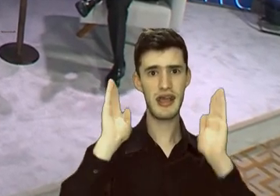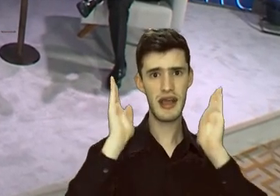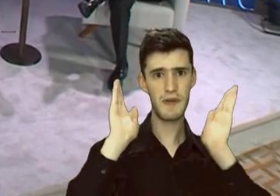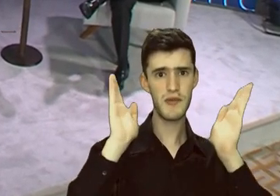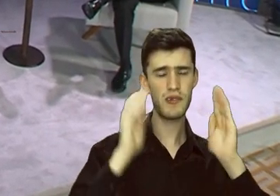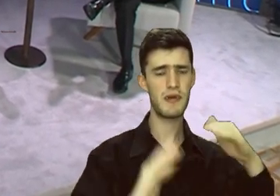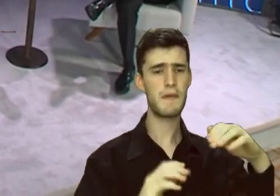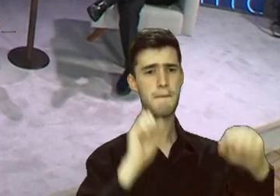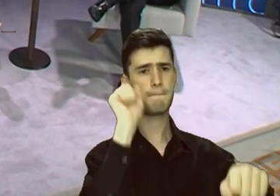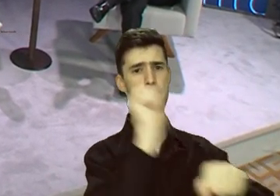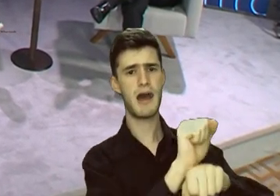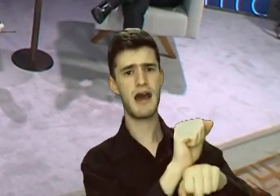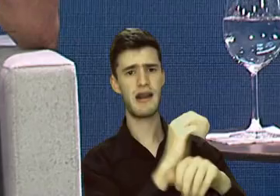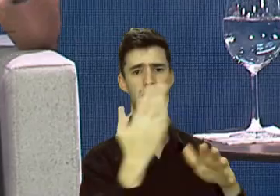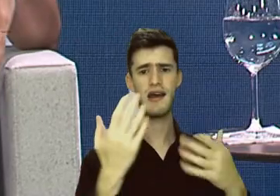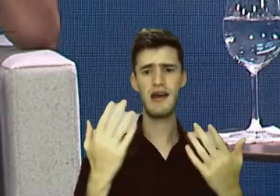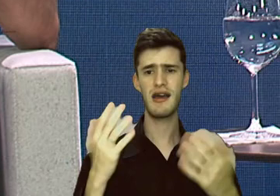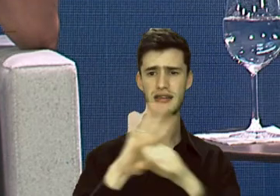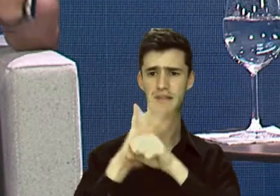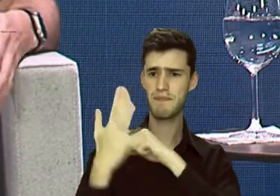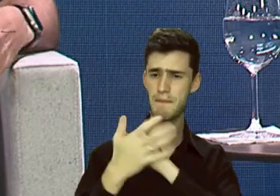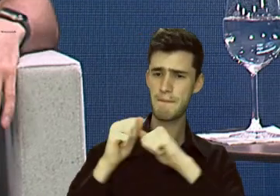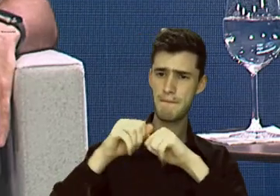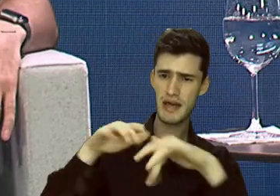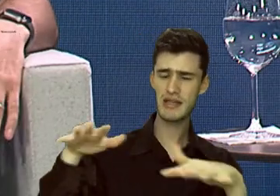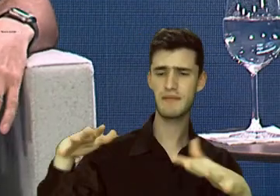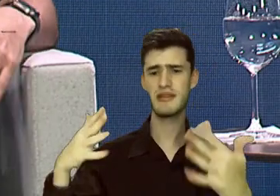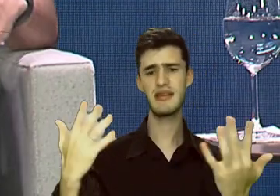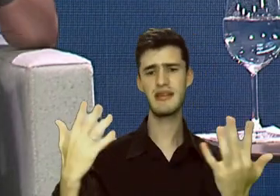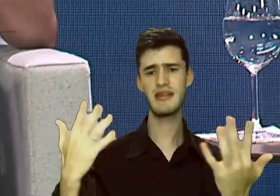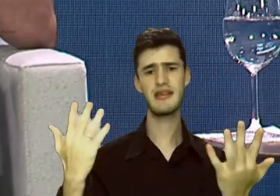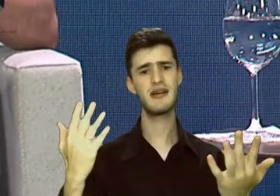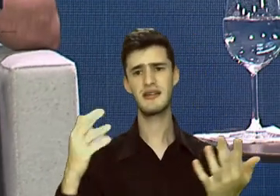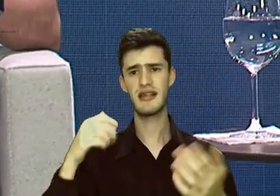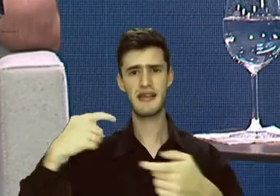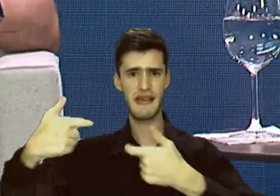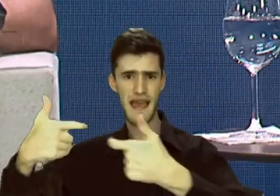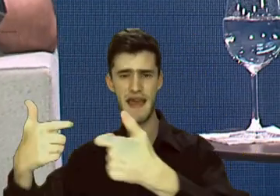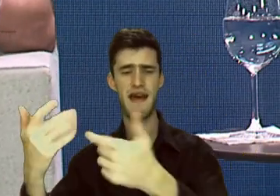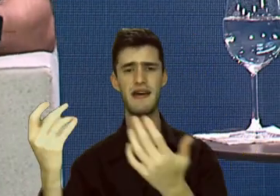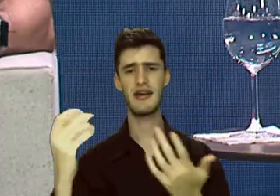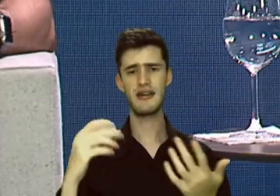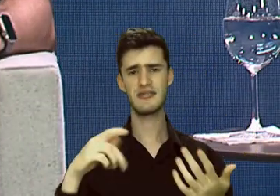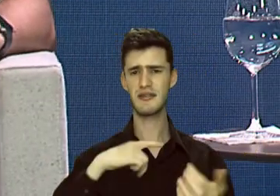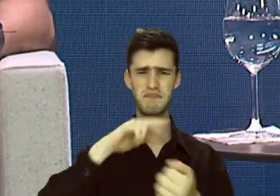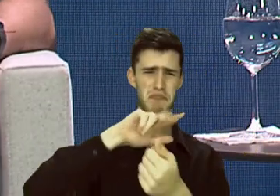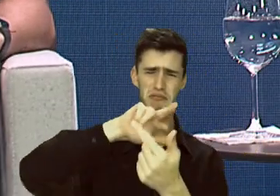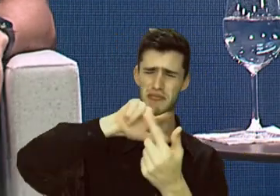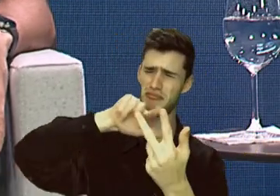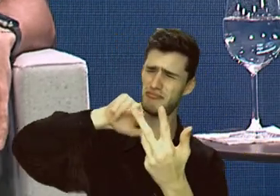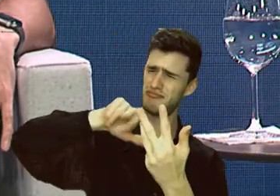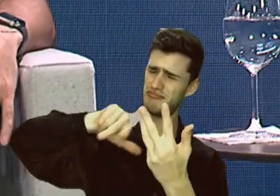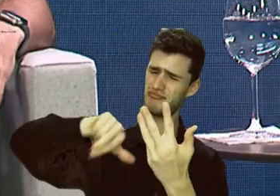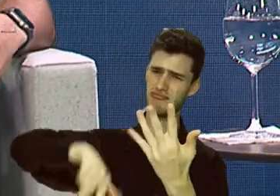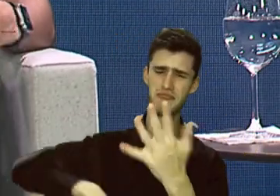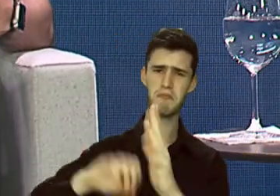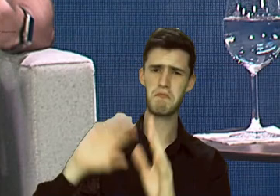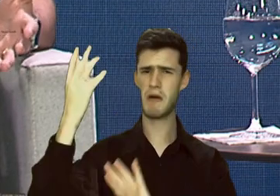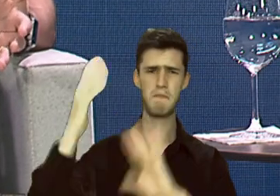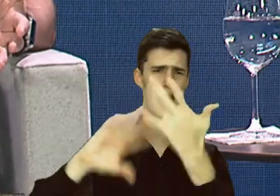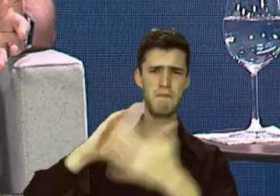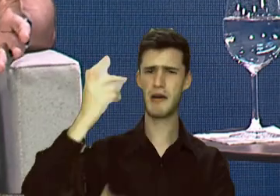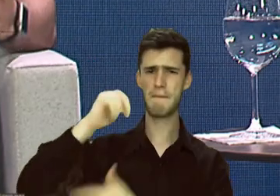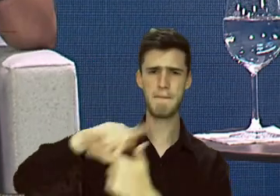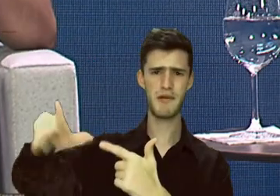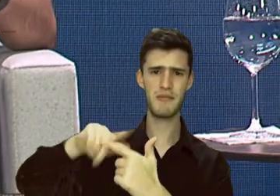já foi já foi uns testes passando por isso né e acho que a gente tem que olhar para frente mesmo né porque o Brasil